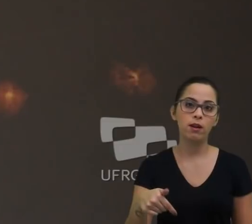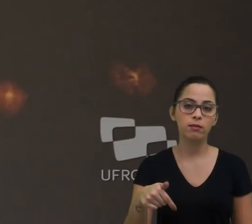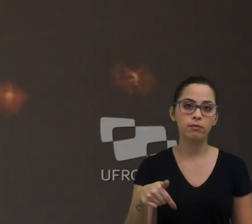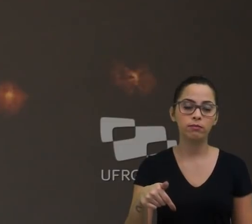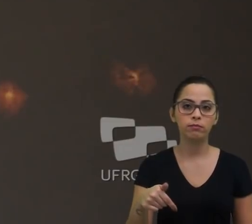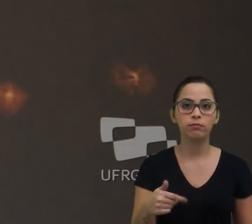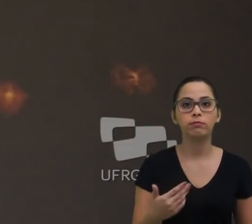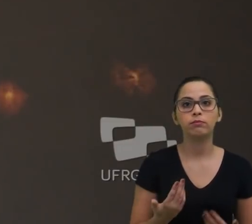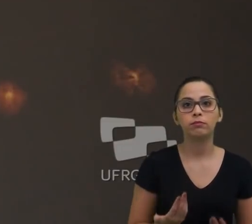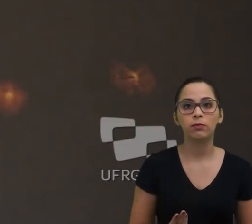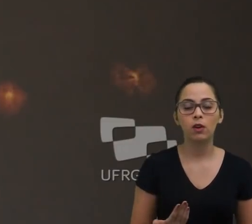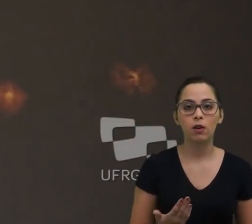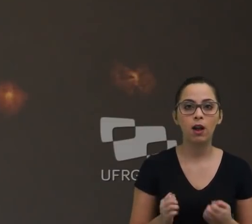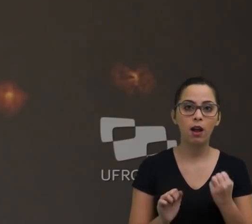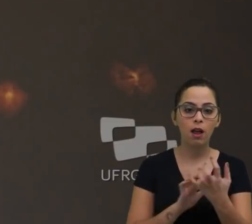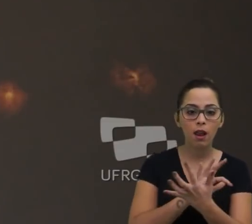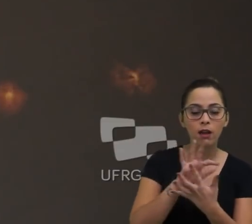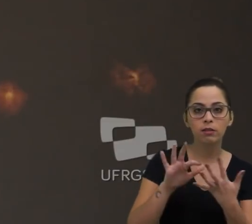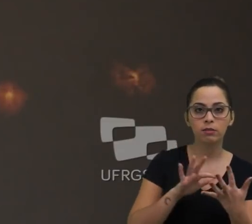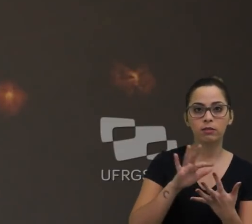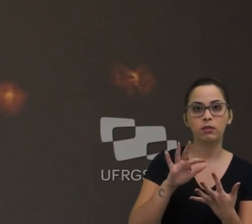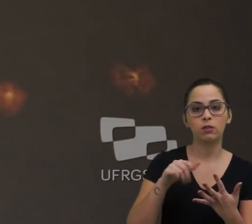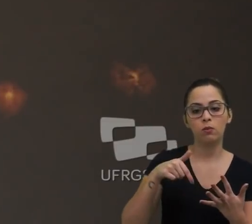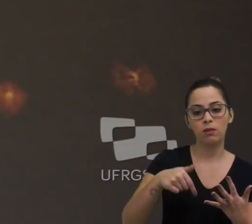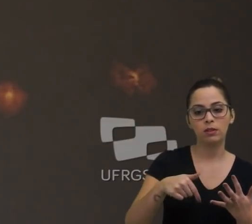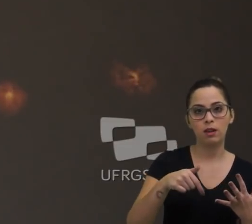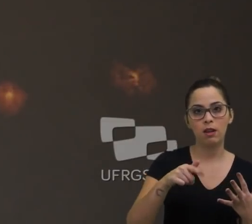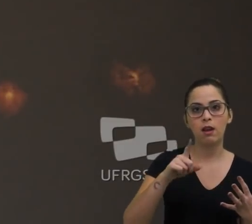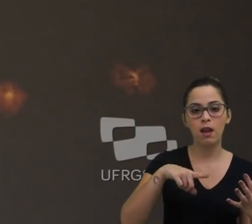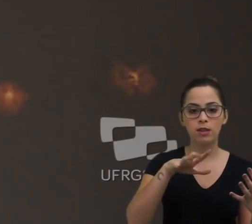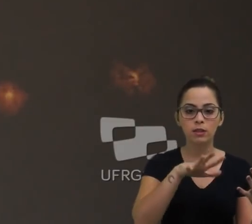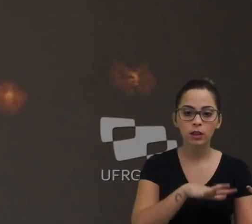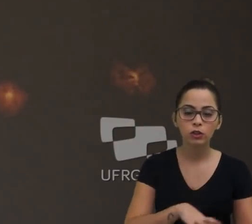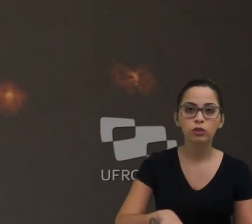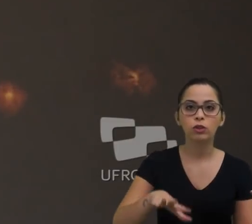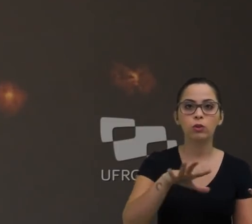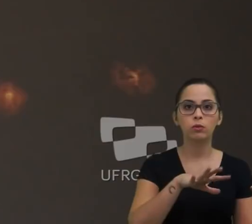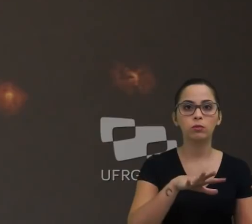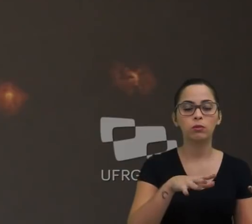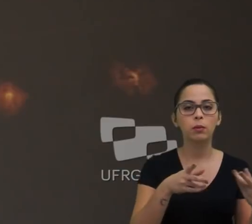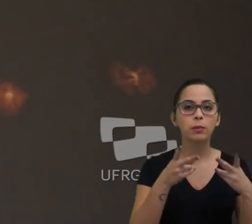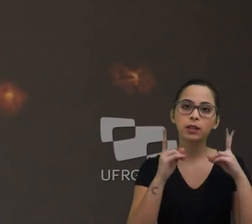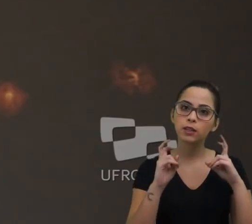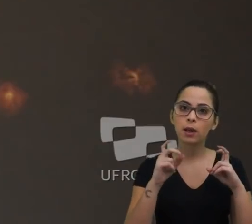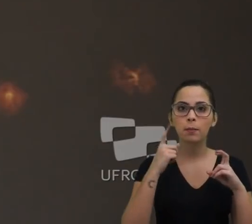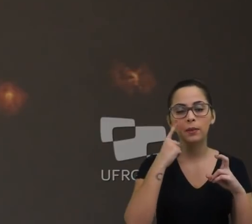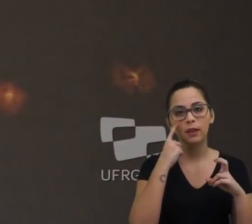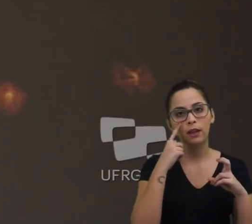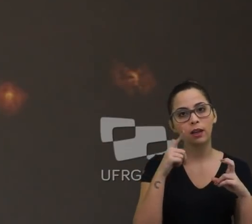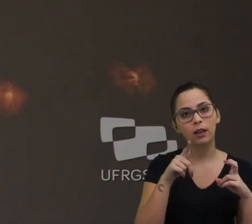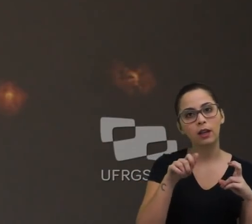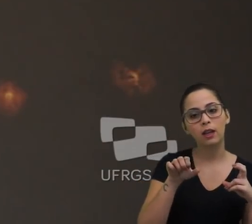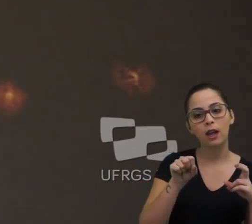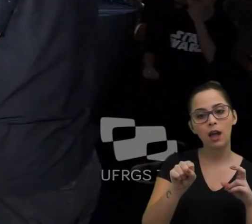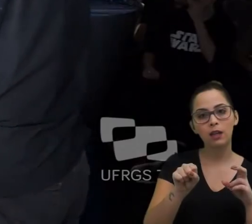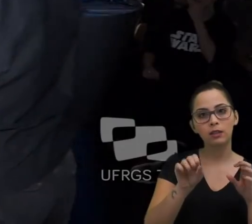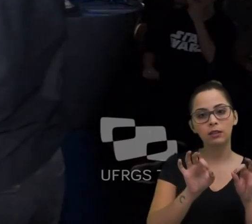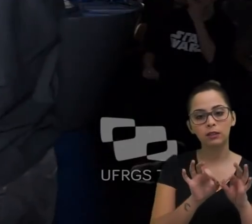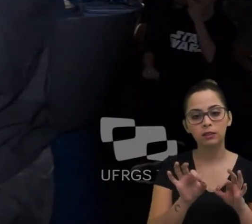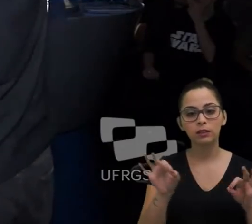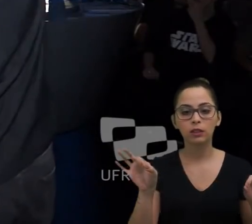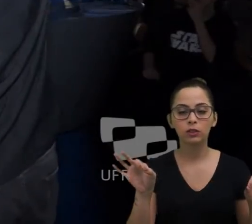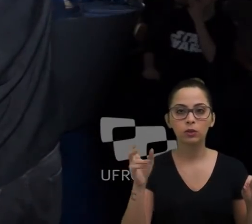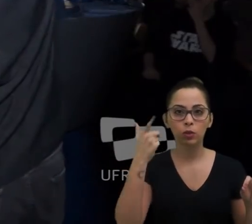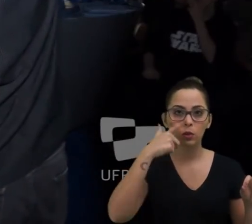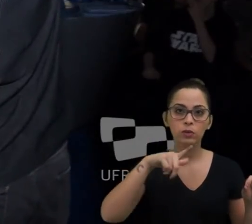em torno de quasares. E às vezes em torno de galáxias Seyfert, mas não é lá tão comum. Aí qual é a origem? Tá? Bom,